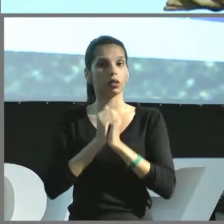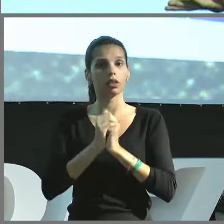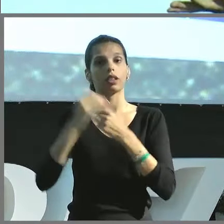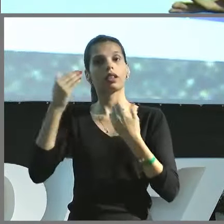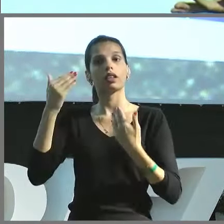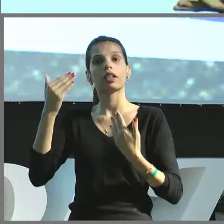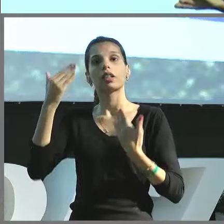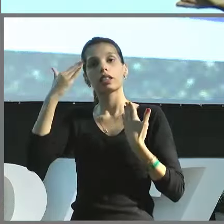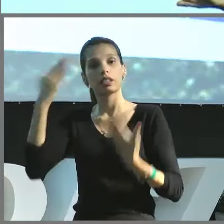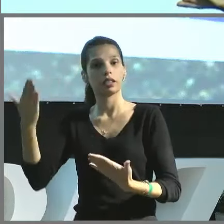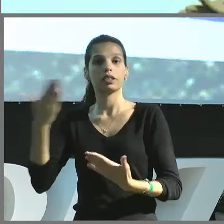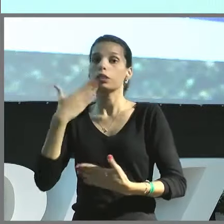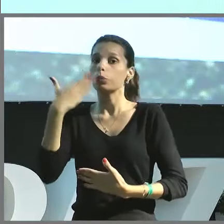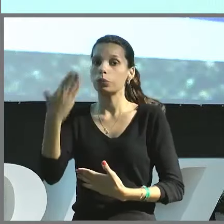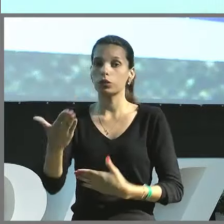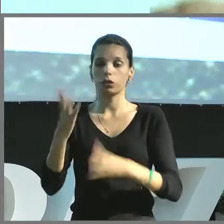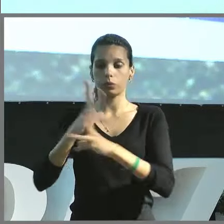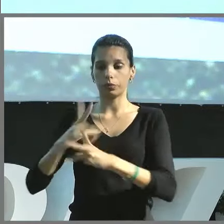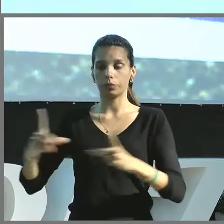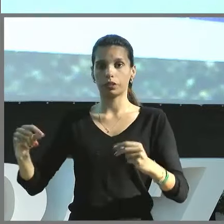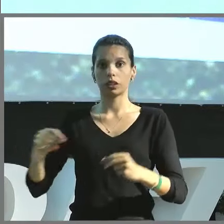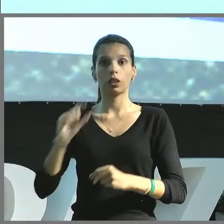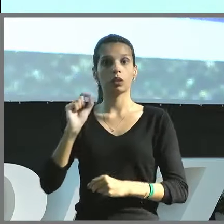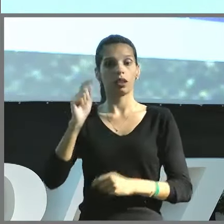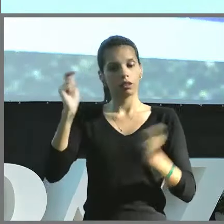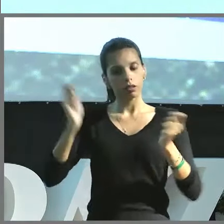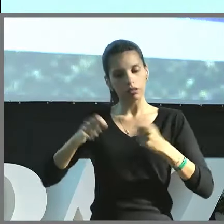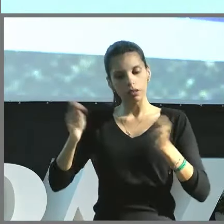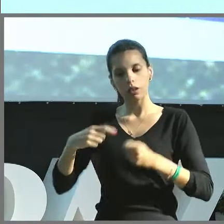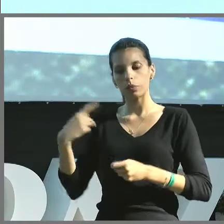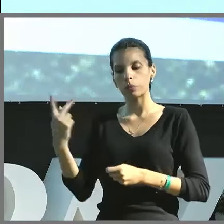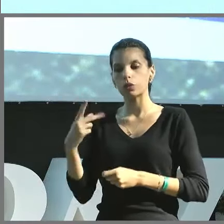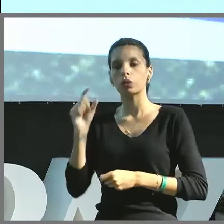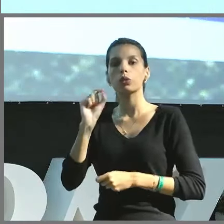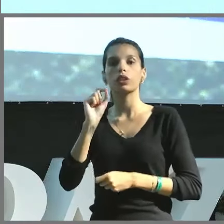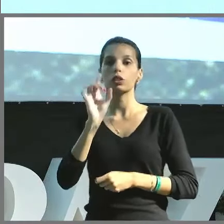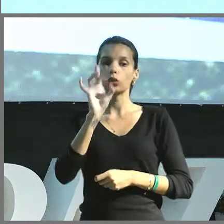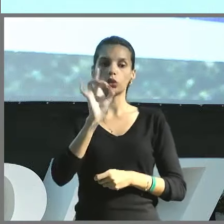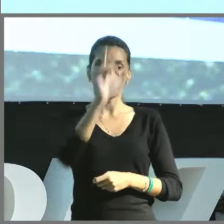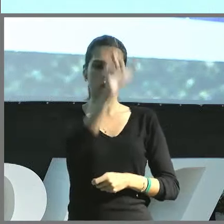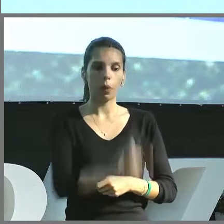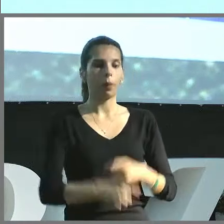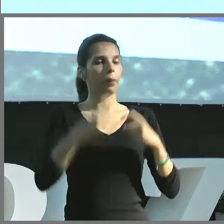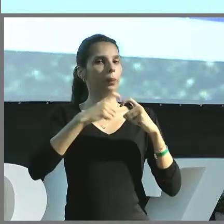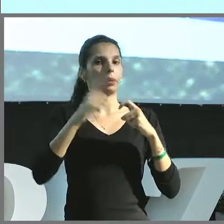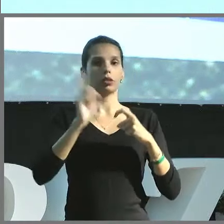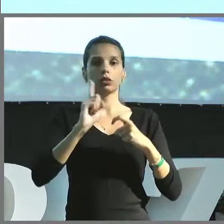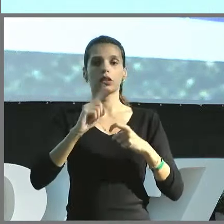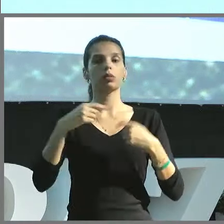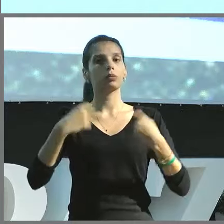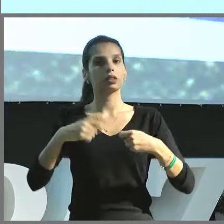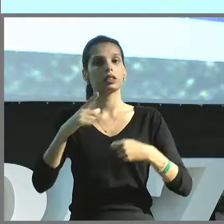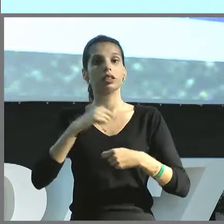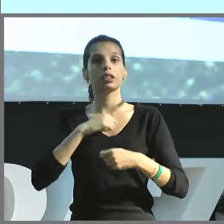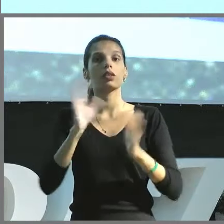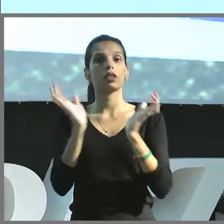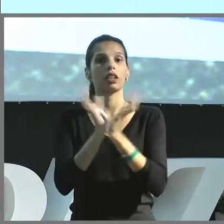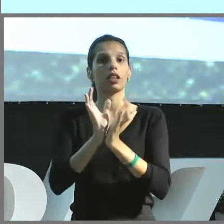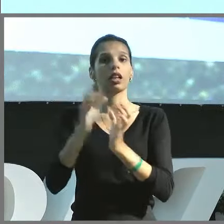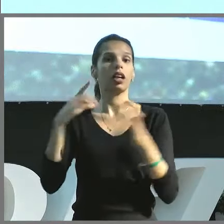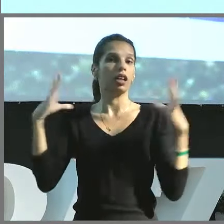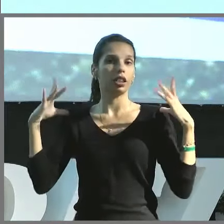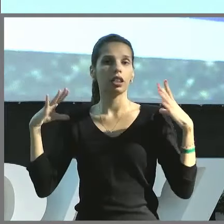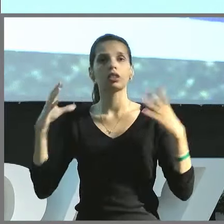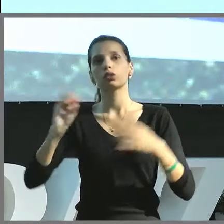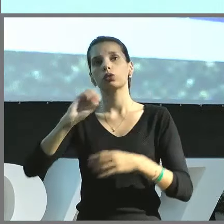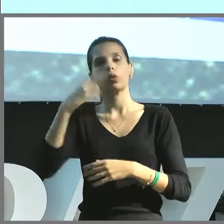uma boa assessoria, a fim de que você possa ser atendido não só por ele, mas pela inspiração que o anjo guardião dele ou